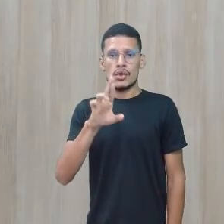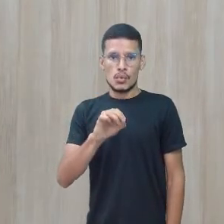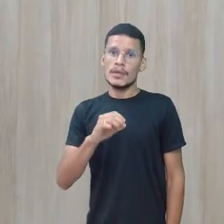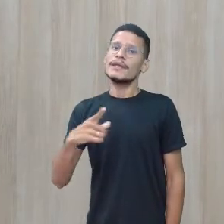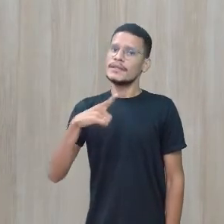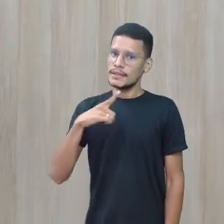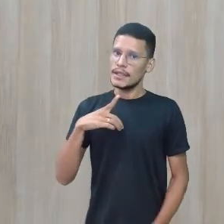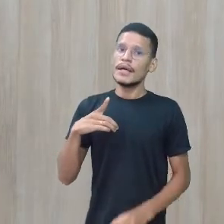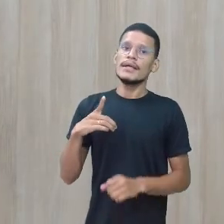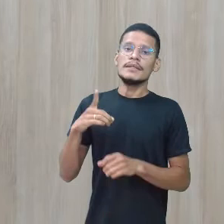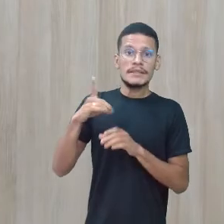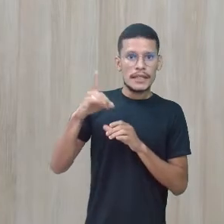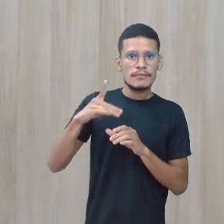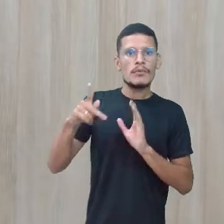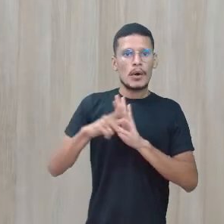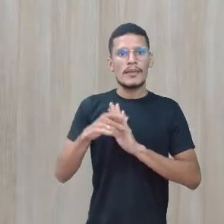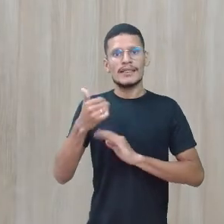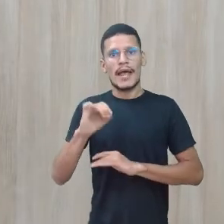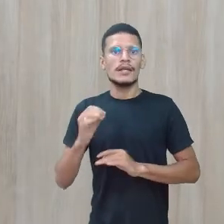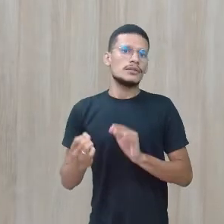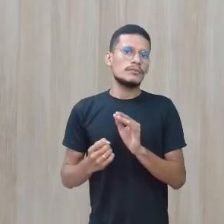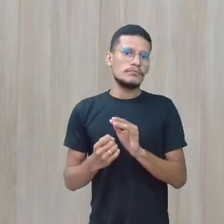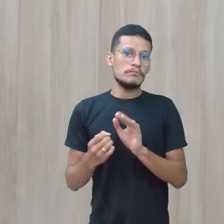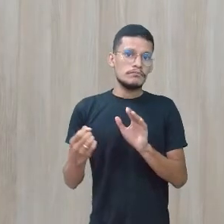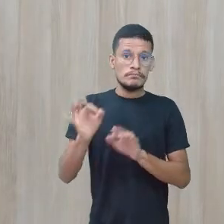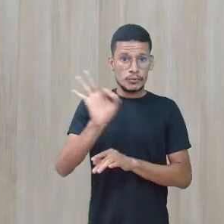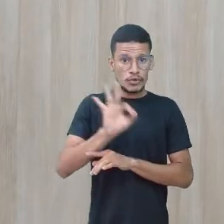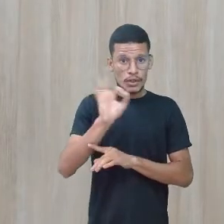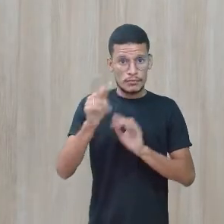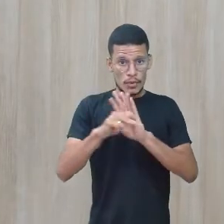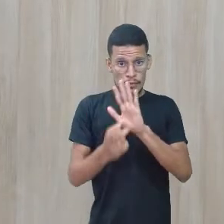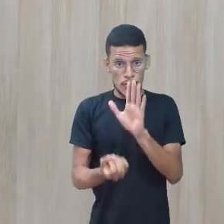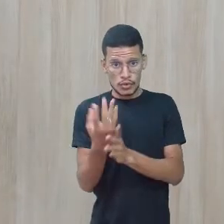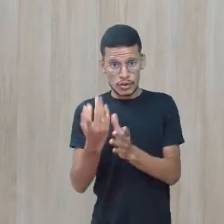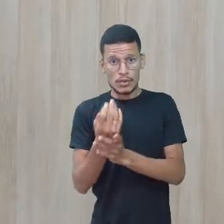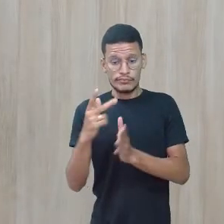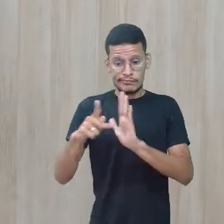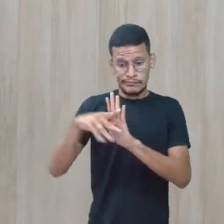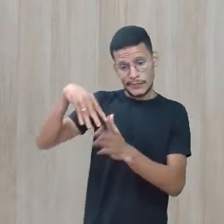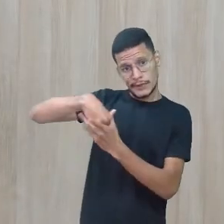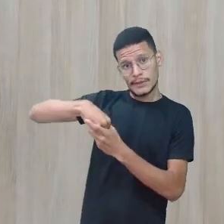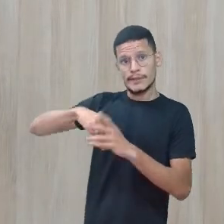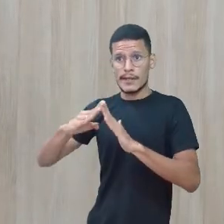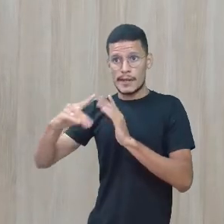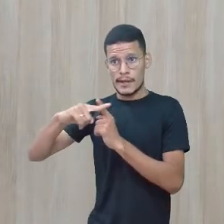né, 10% da produção que ficava ali para a igreja. E essas daqui é que são,